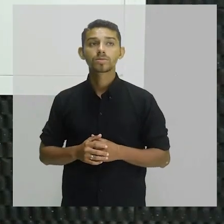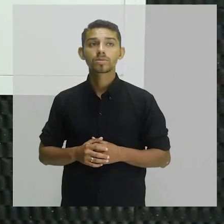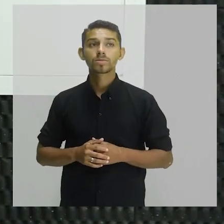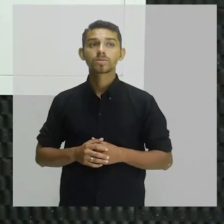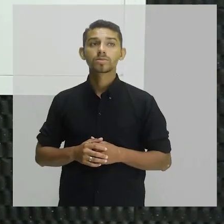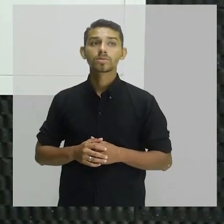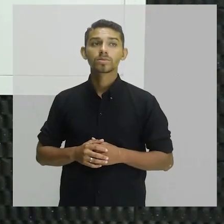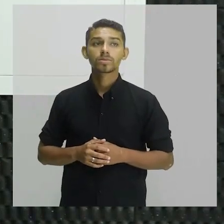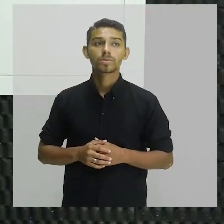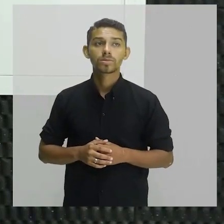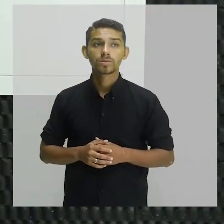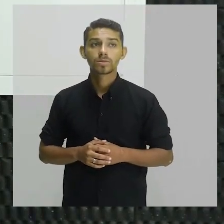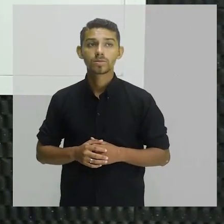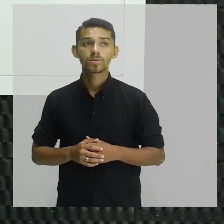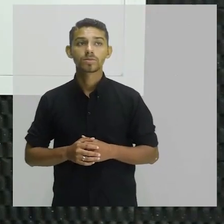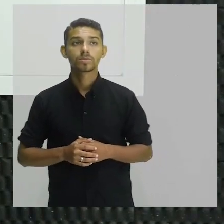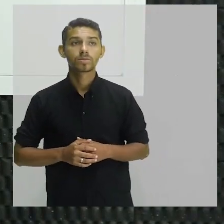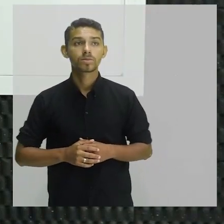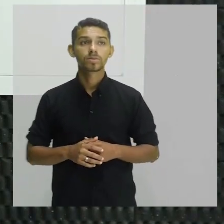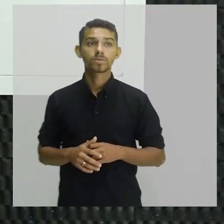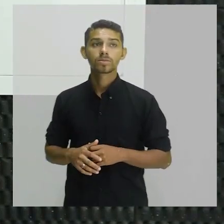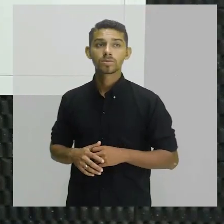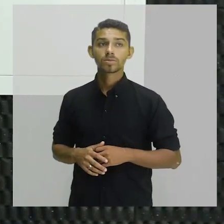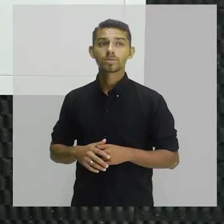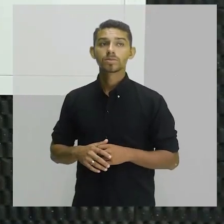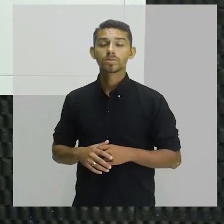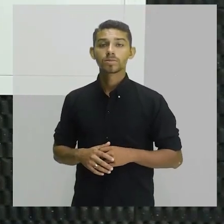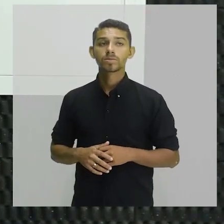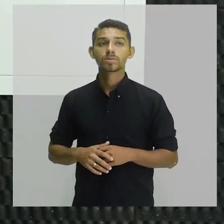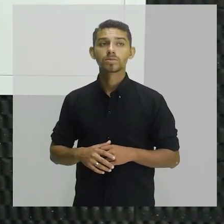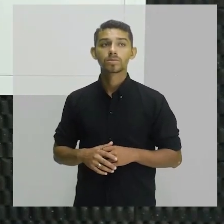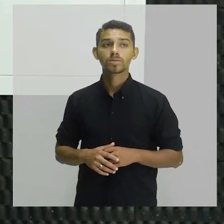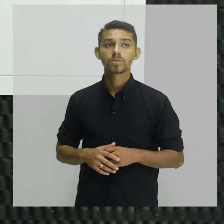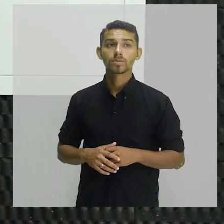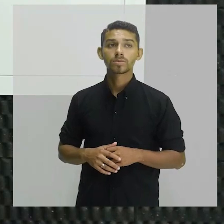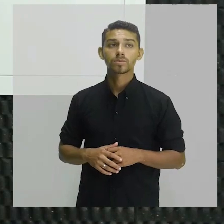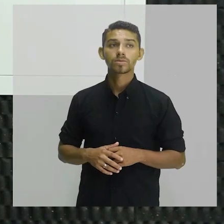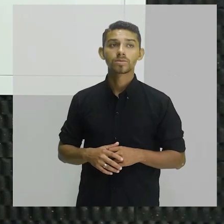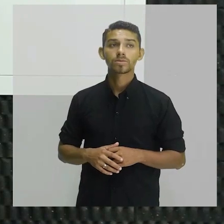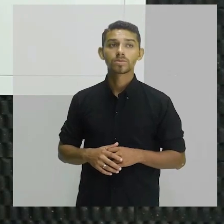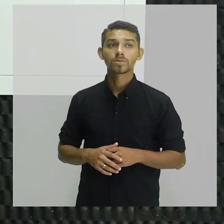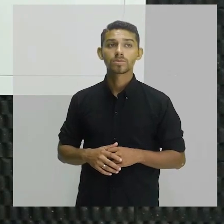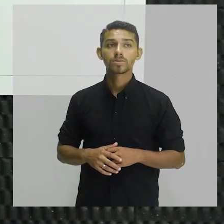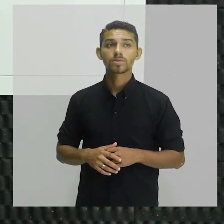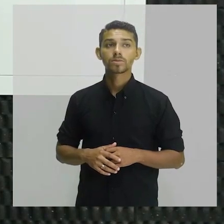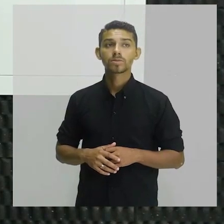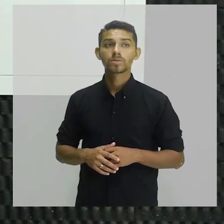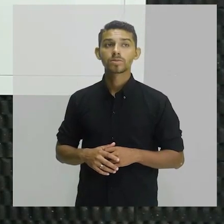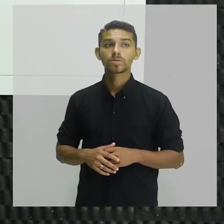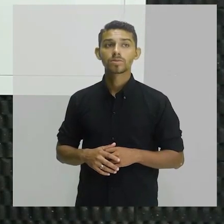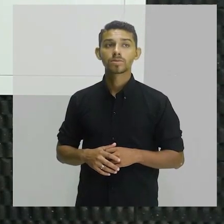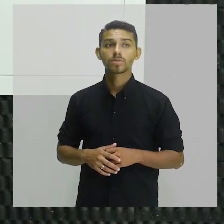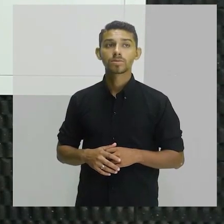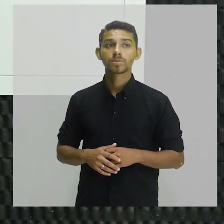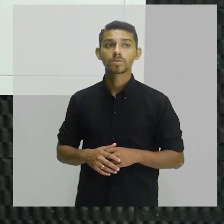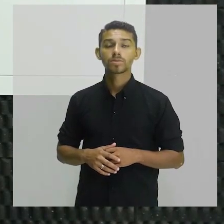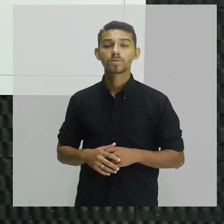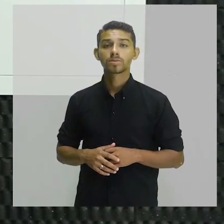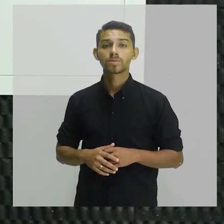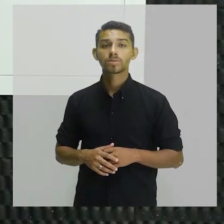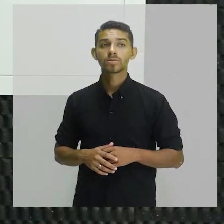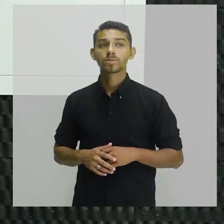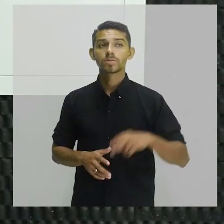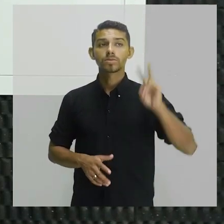aqui, ó, a função velocidade, tá ok? Então velocidade final é velocidade